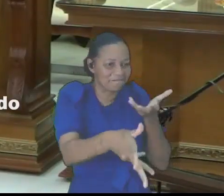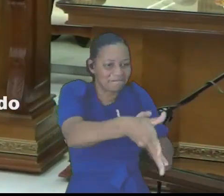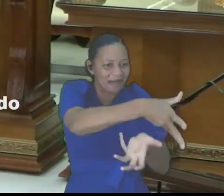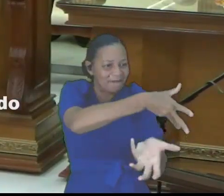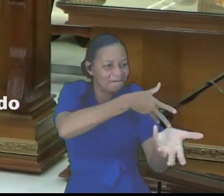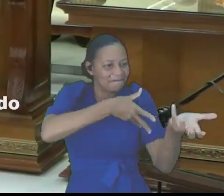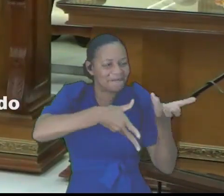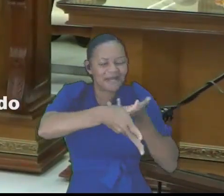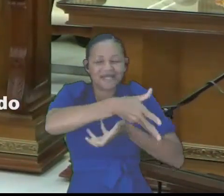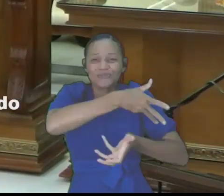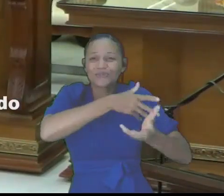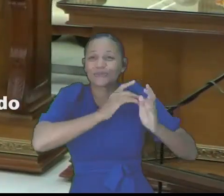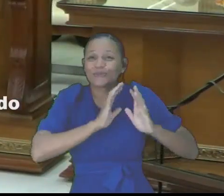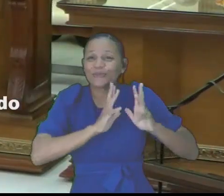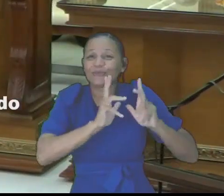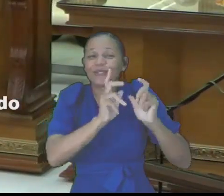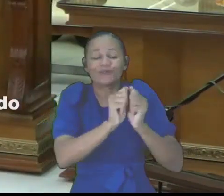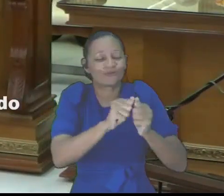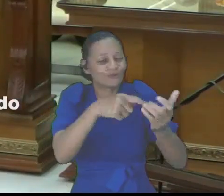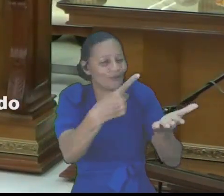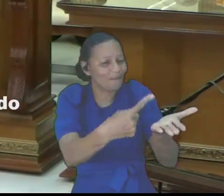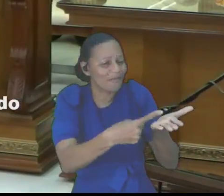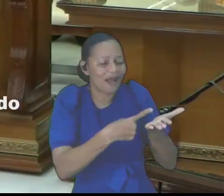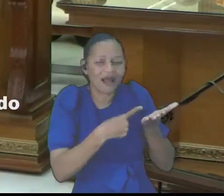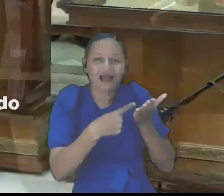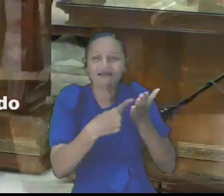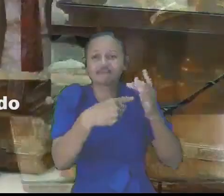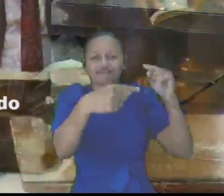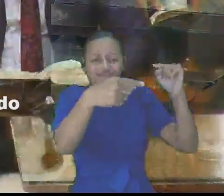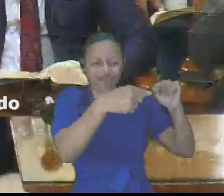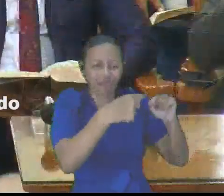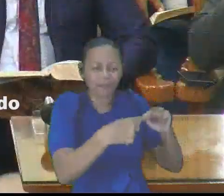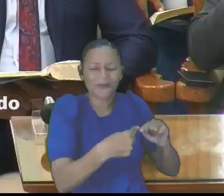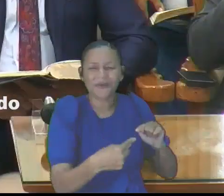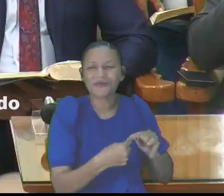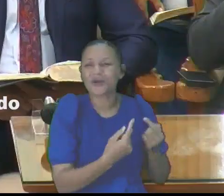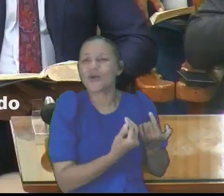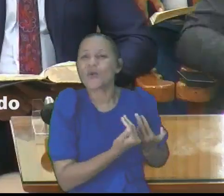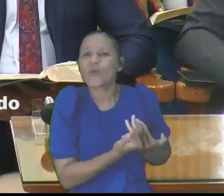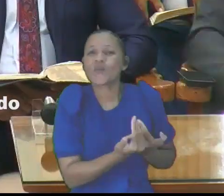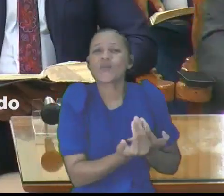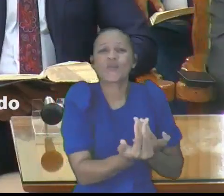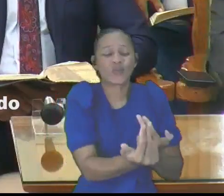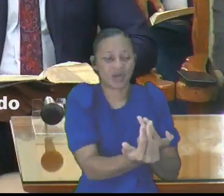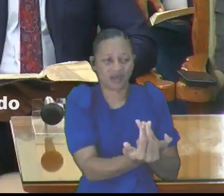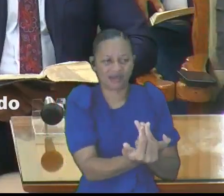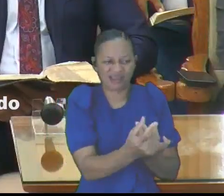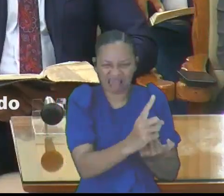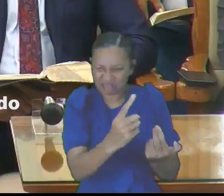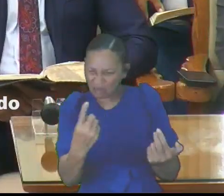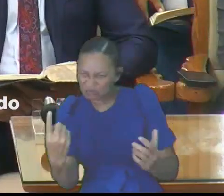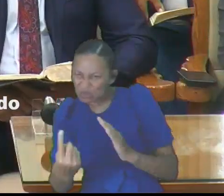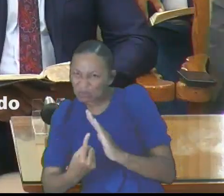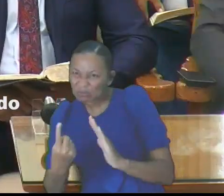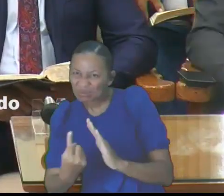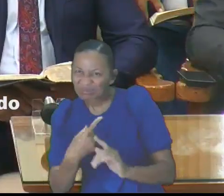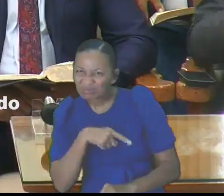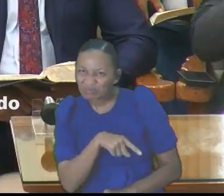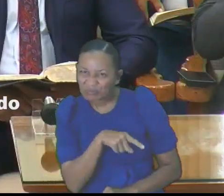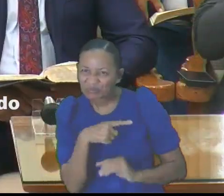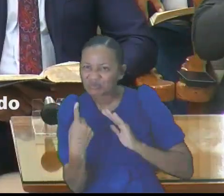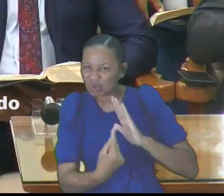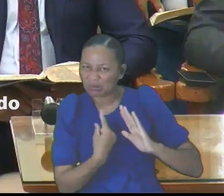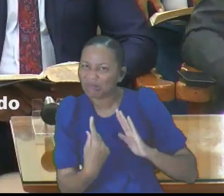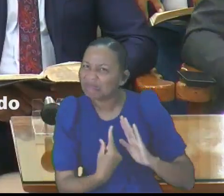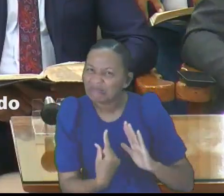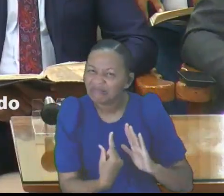tinham tudo em comum. Todos os que criam estavam cada um na sua casa. Estavam o quê, meus amados